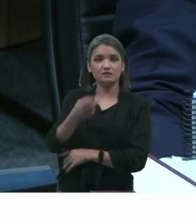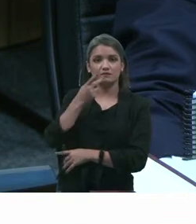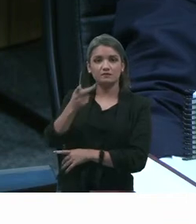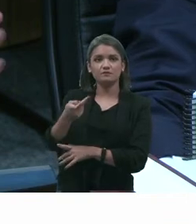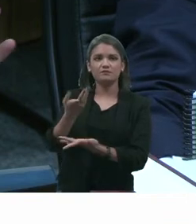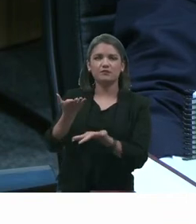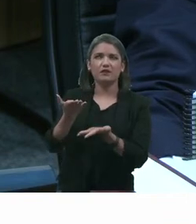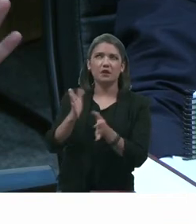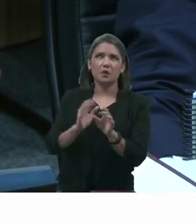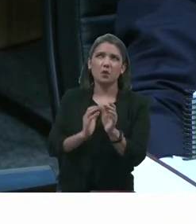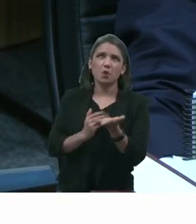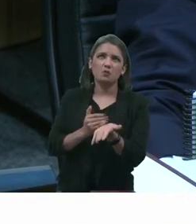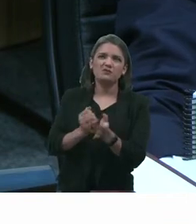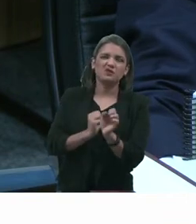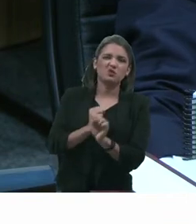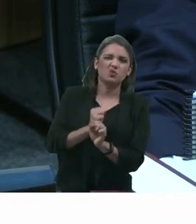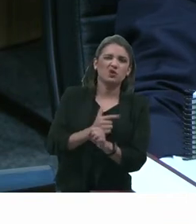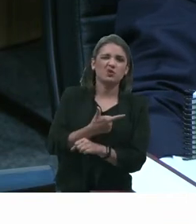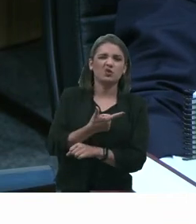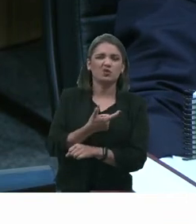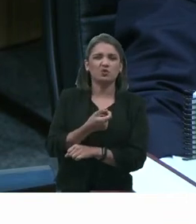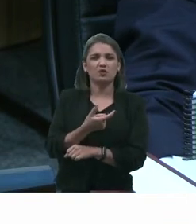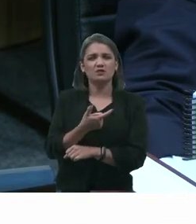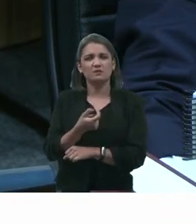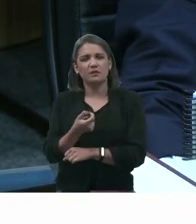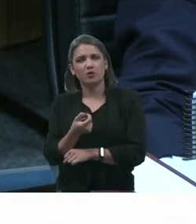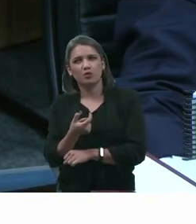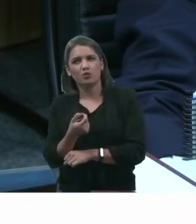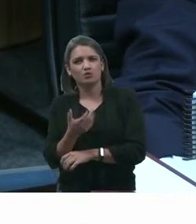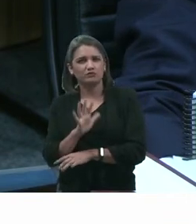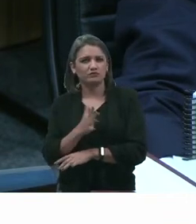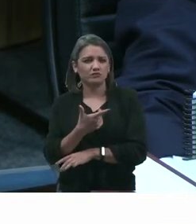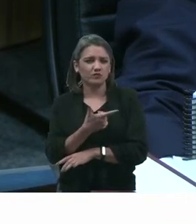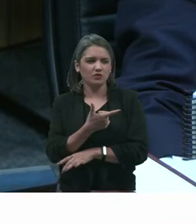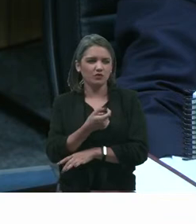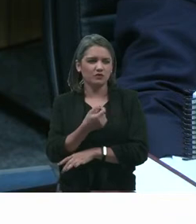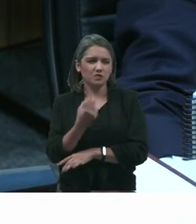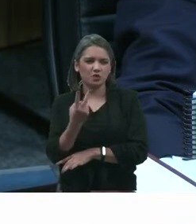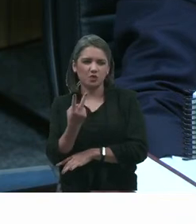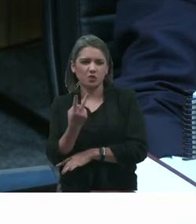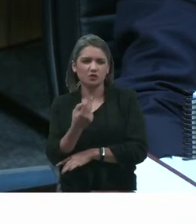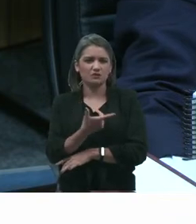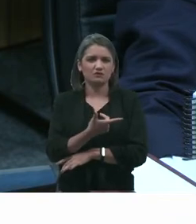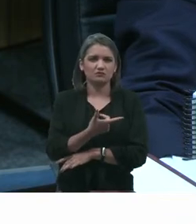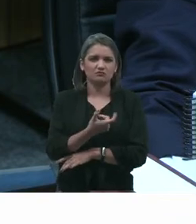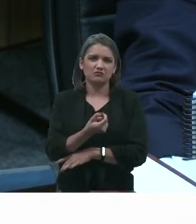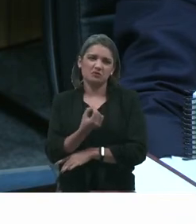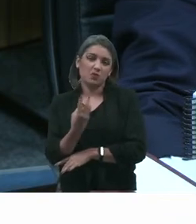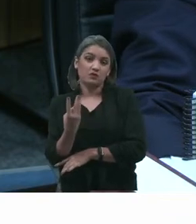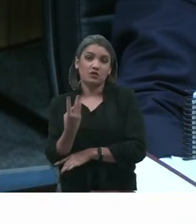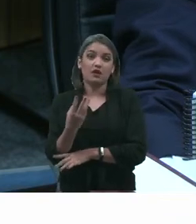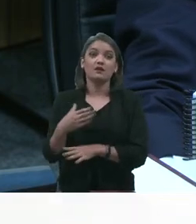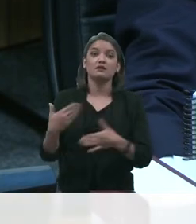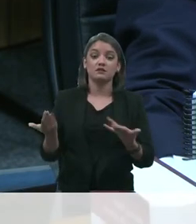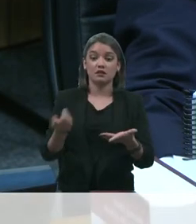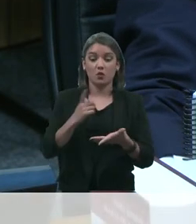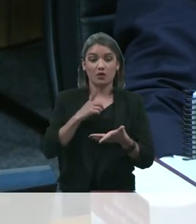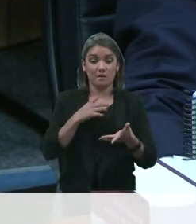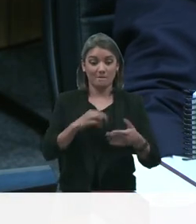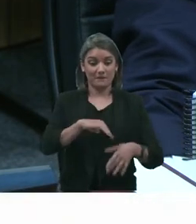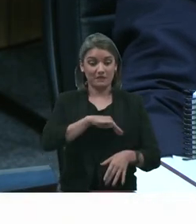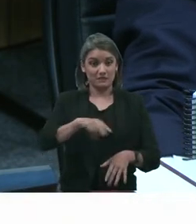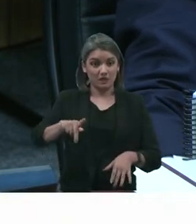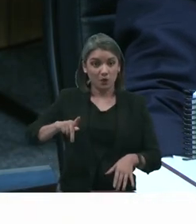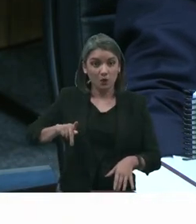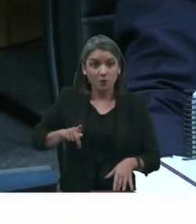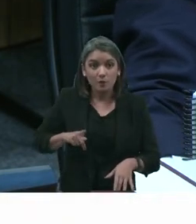de 2002, 2003, muito bem. A representação ofertada pelo Ministério Público é